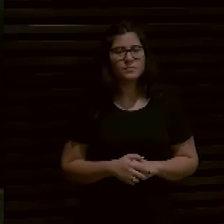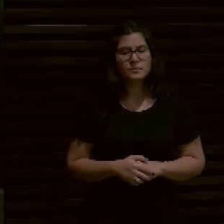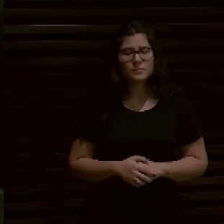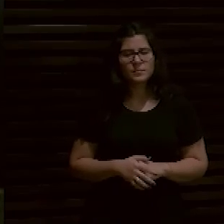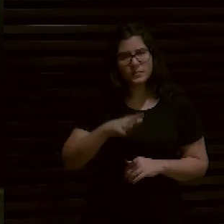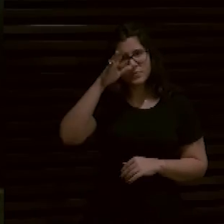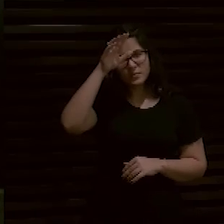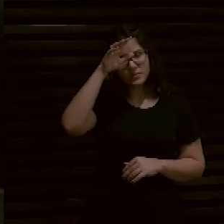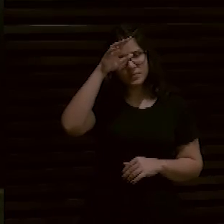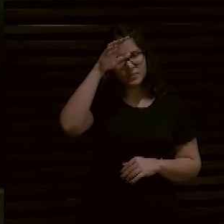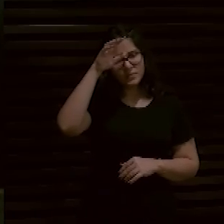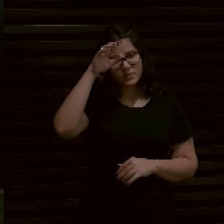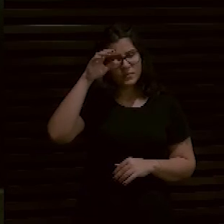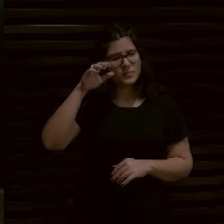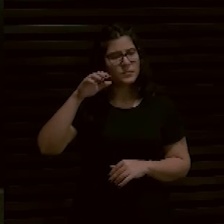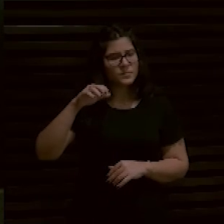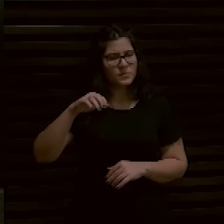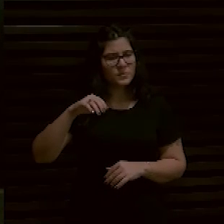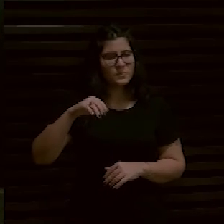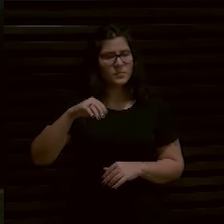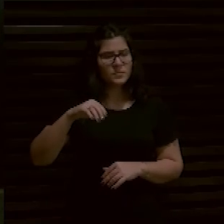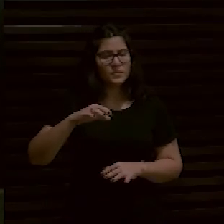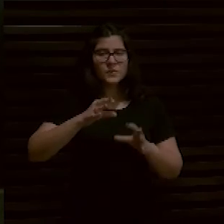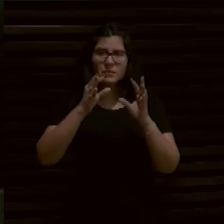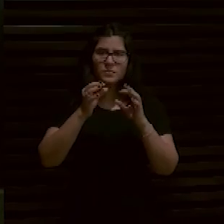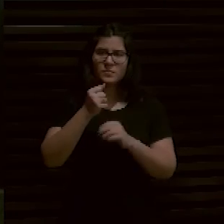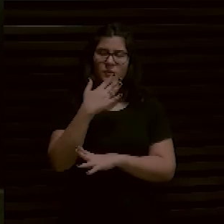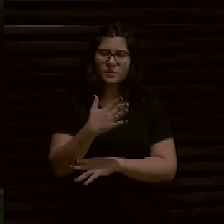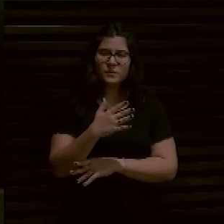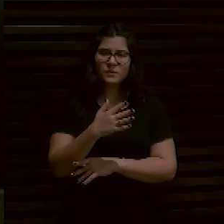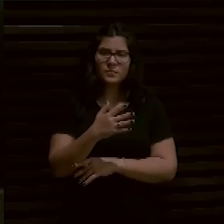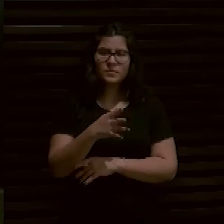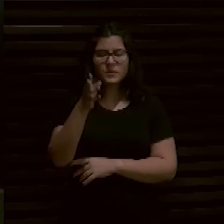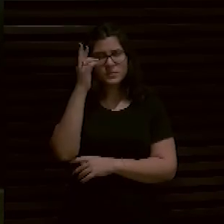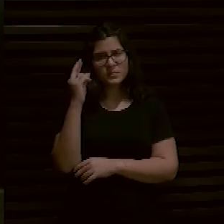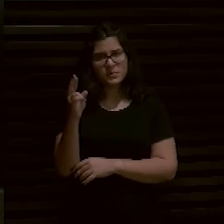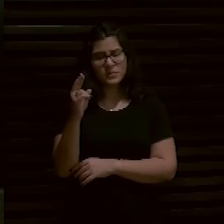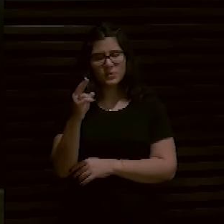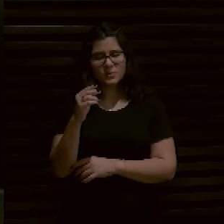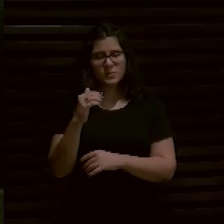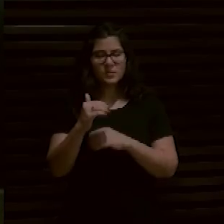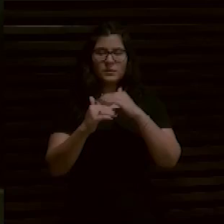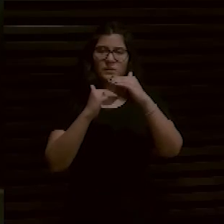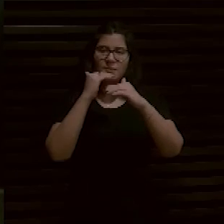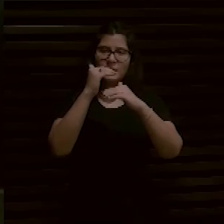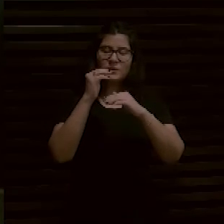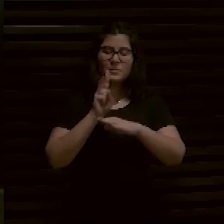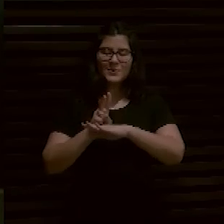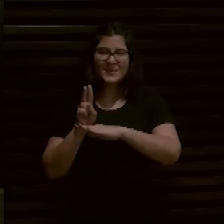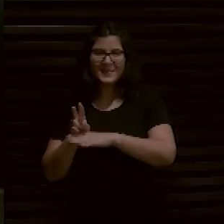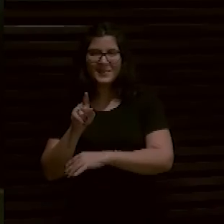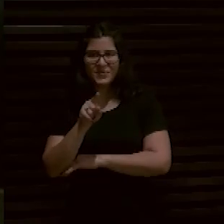aprendendo a ser fraco, e que é fraco, isso é ótimo. É o Senhor tratando e cuidando de você,